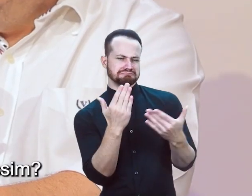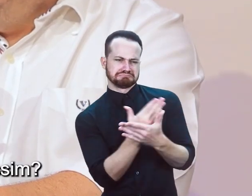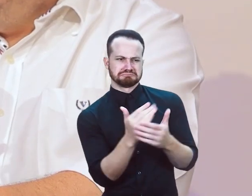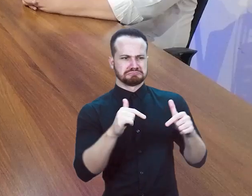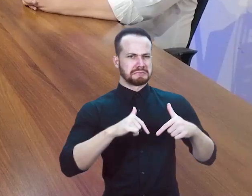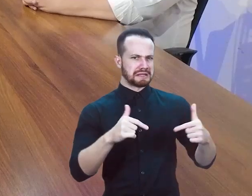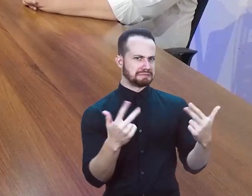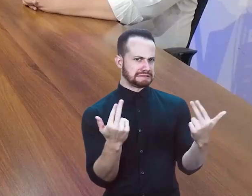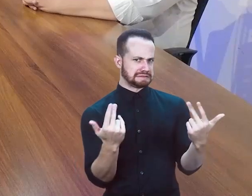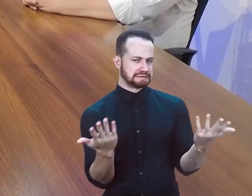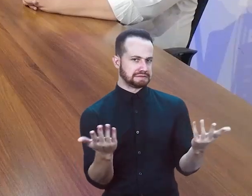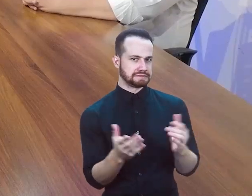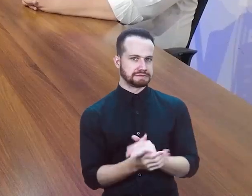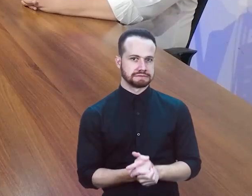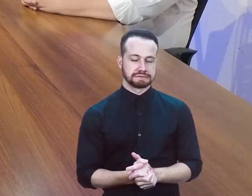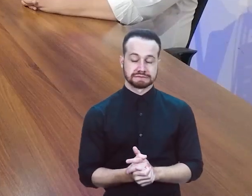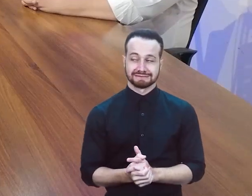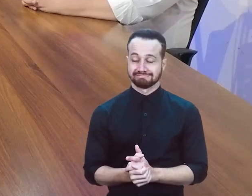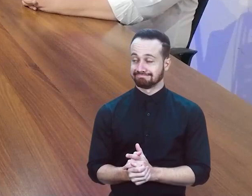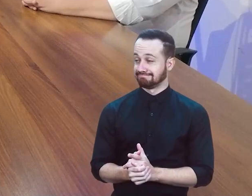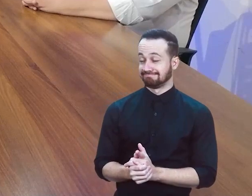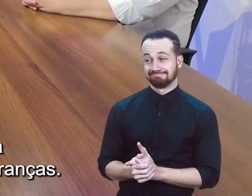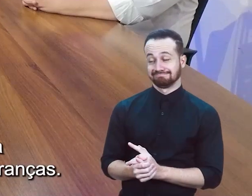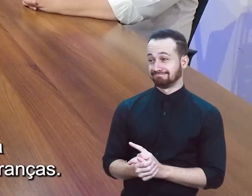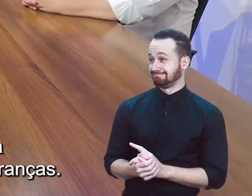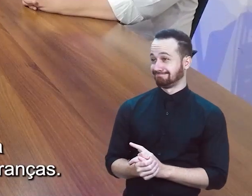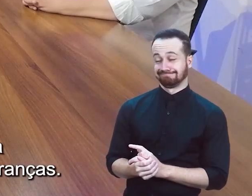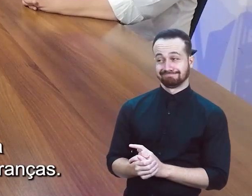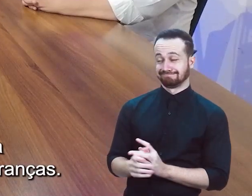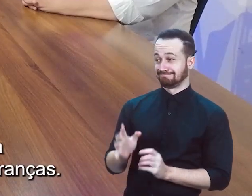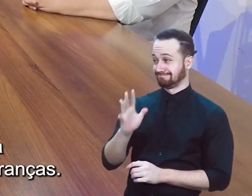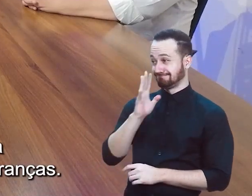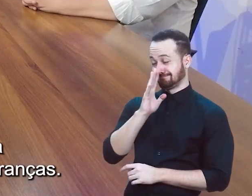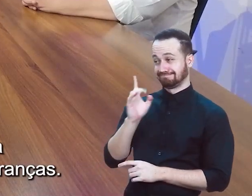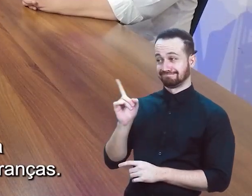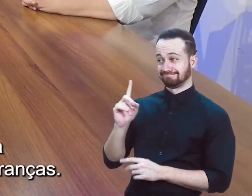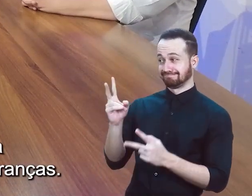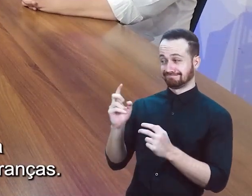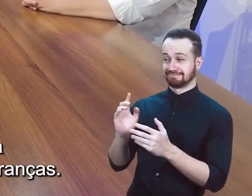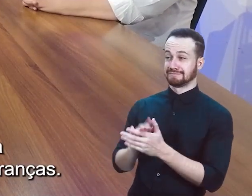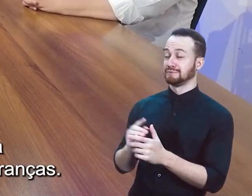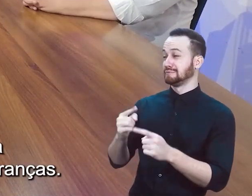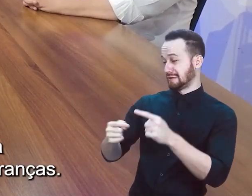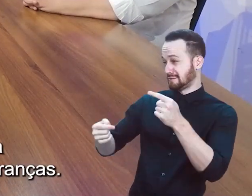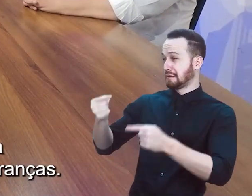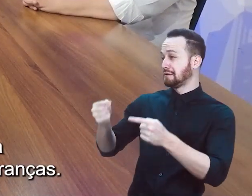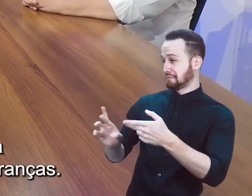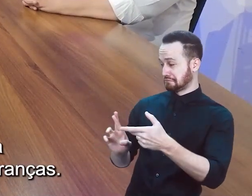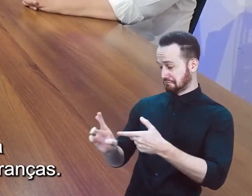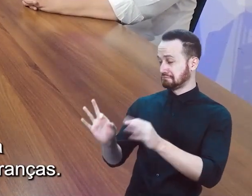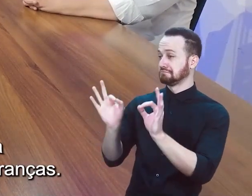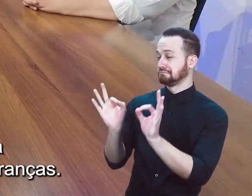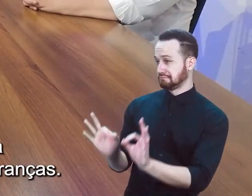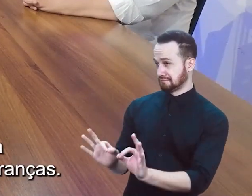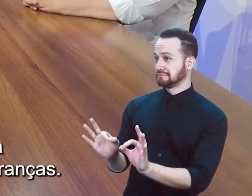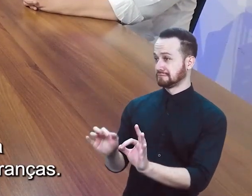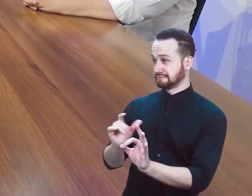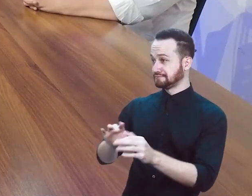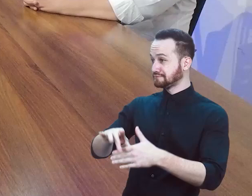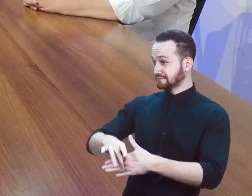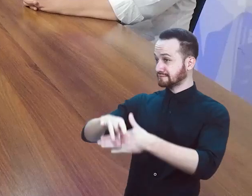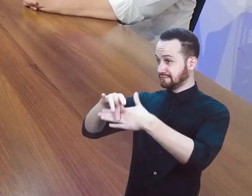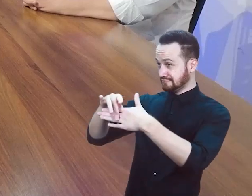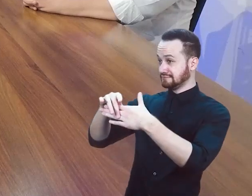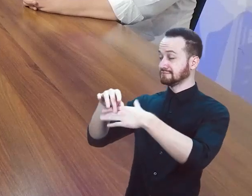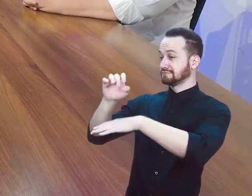trabalho assim? Não percebo. Embora essa discussão ela está sempre presente nessas lideranças